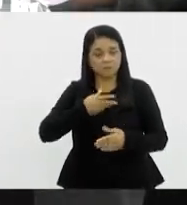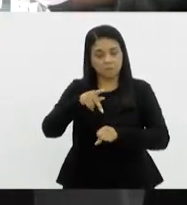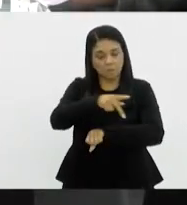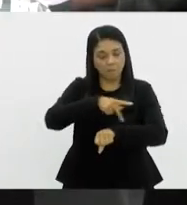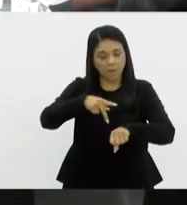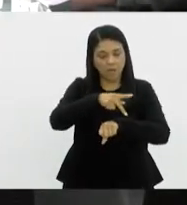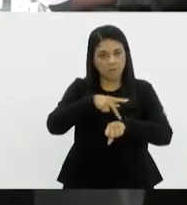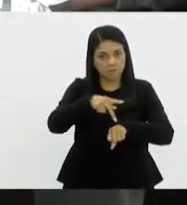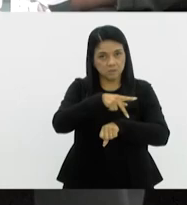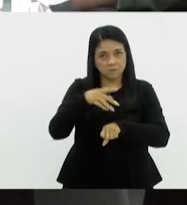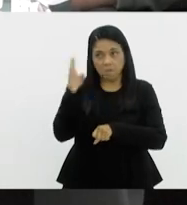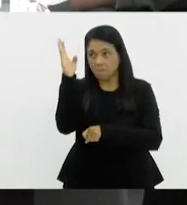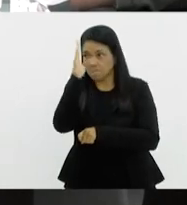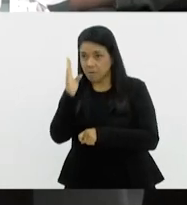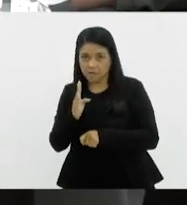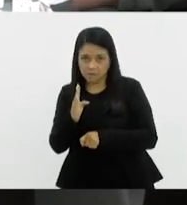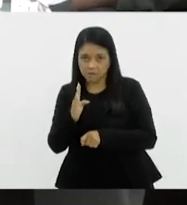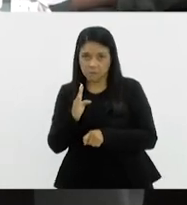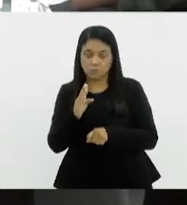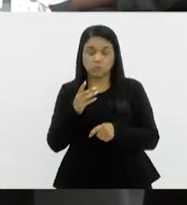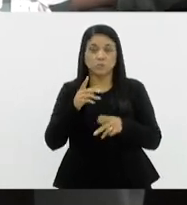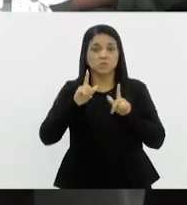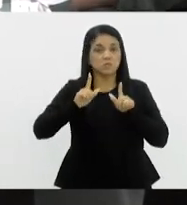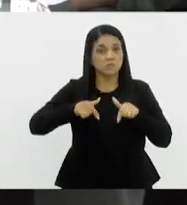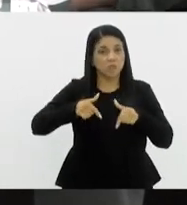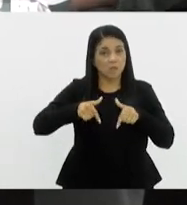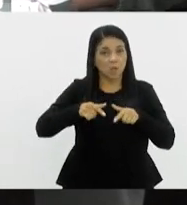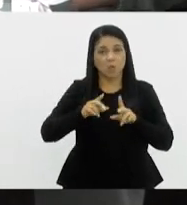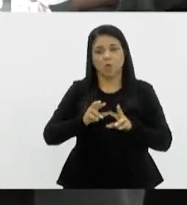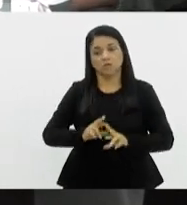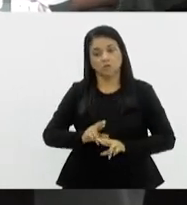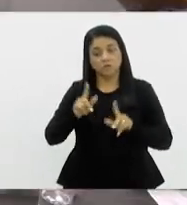entre o governo X e Y.